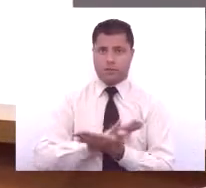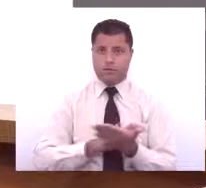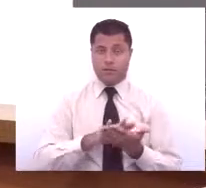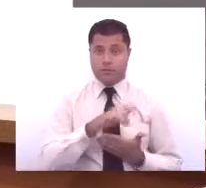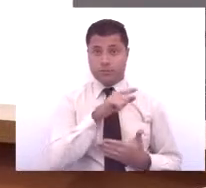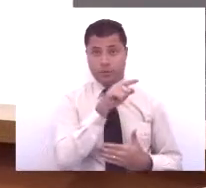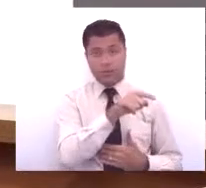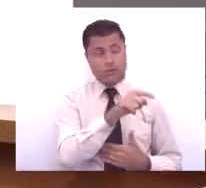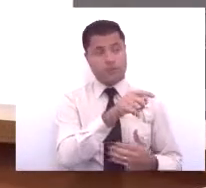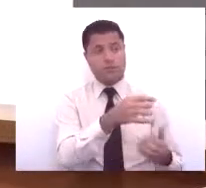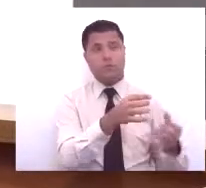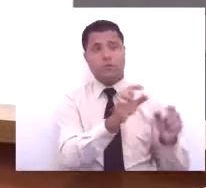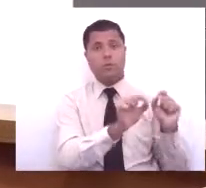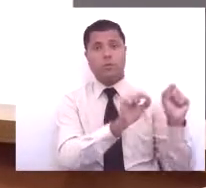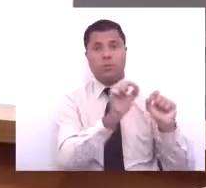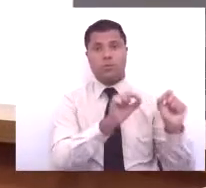contrário,